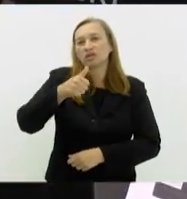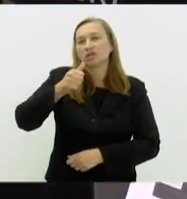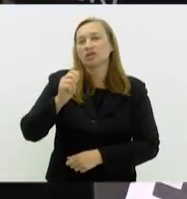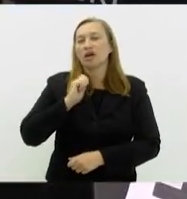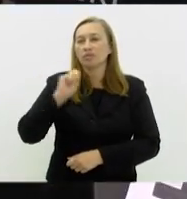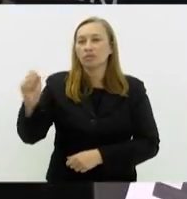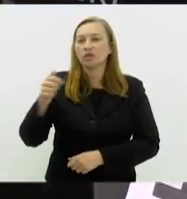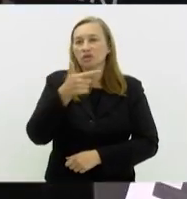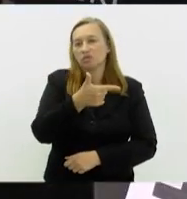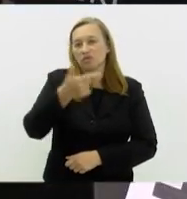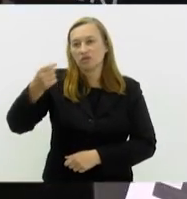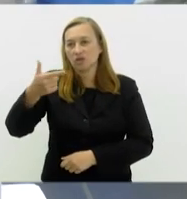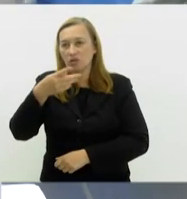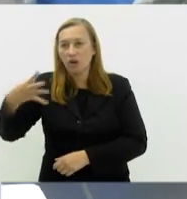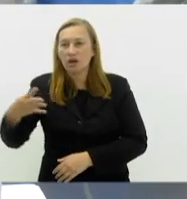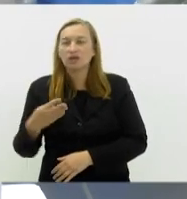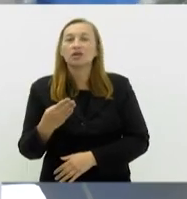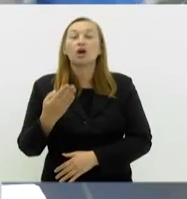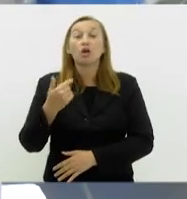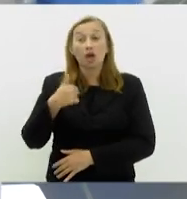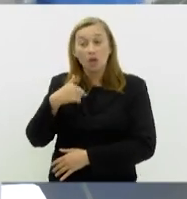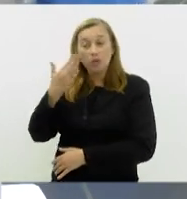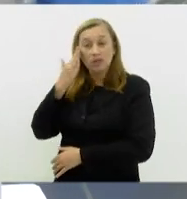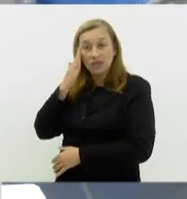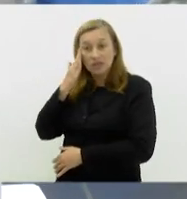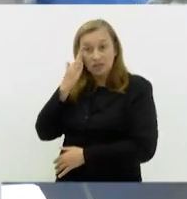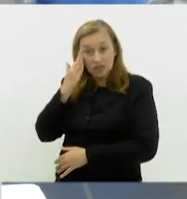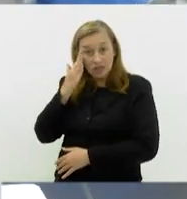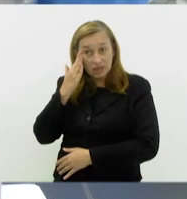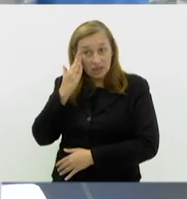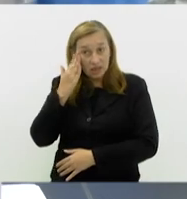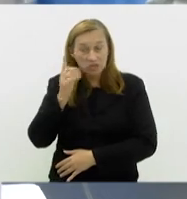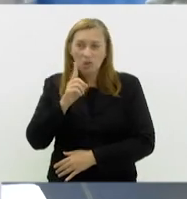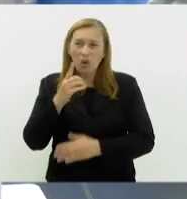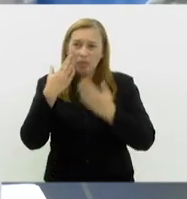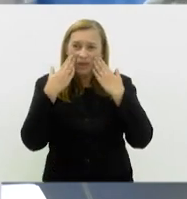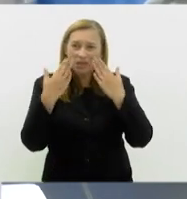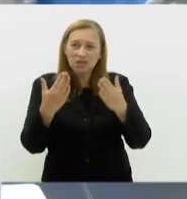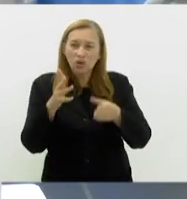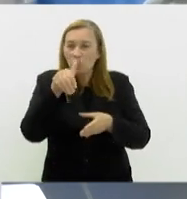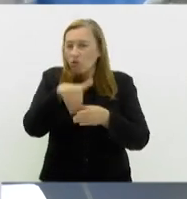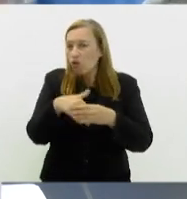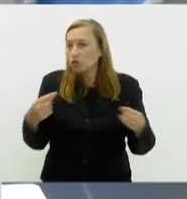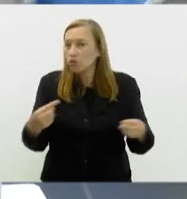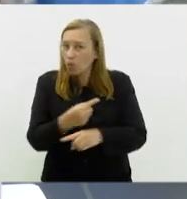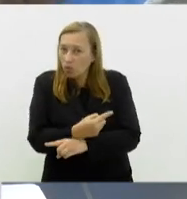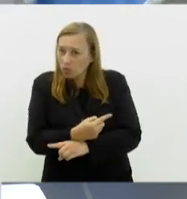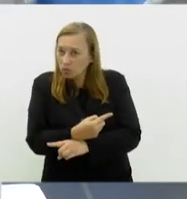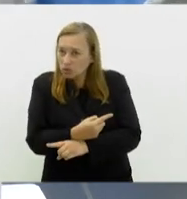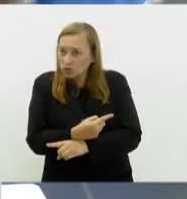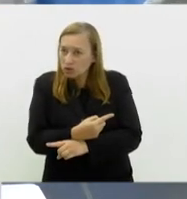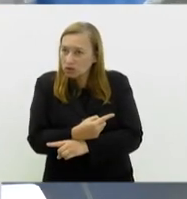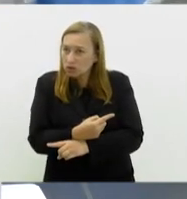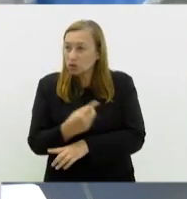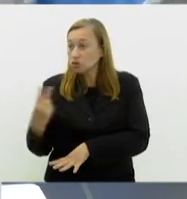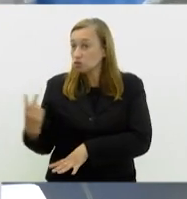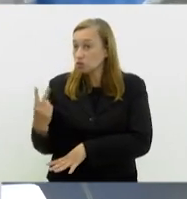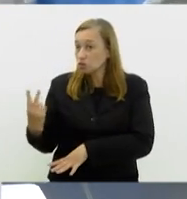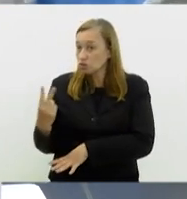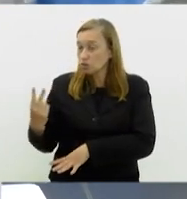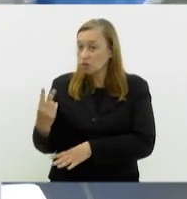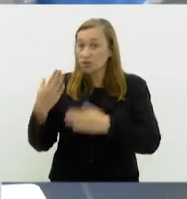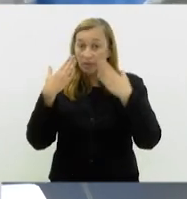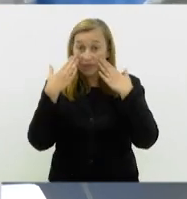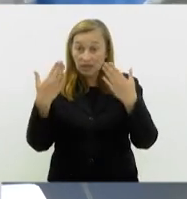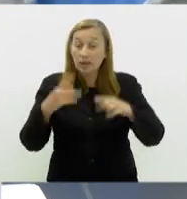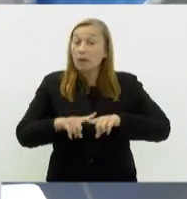Rocha pelo que eu compreendi vossa excelência não não apresentou necessariamente um voto divergente a nenhum dos dois votos